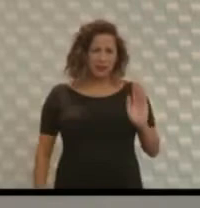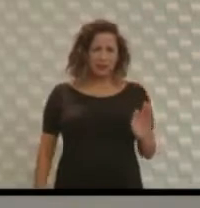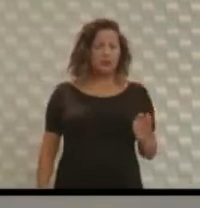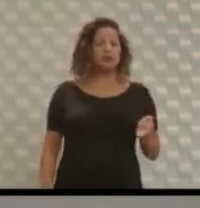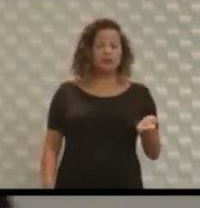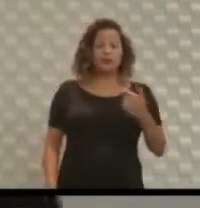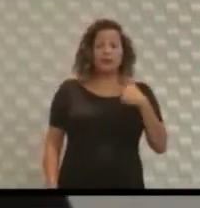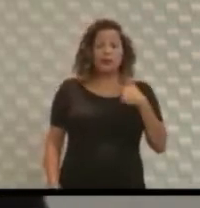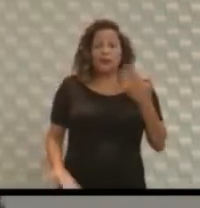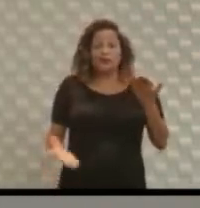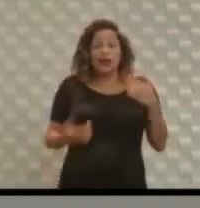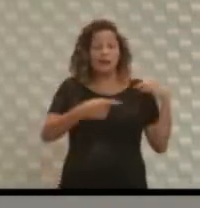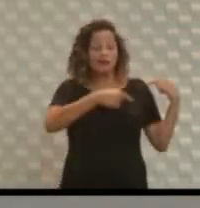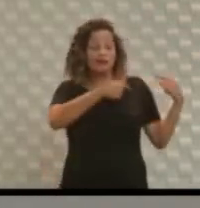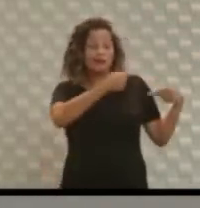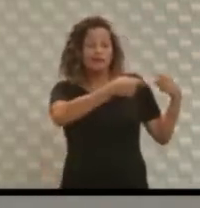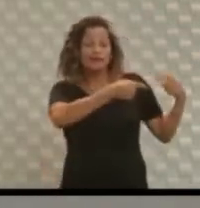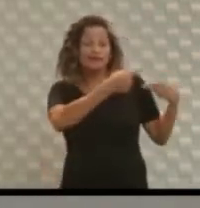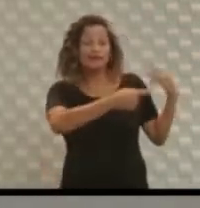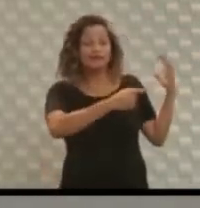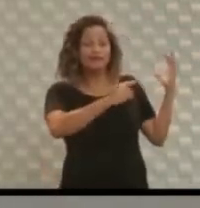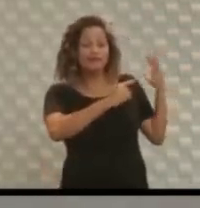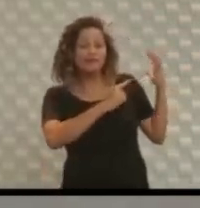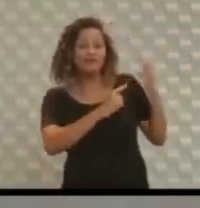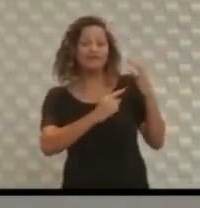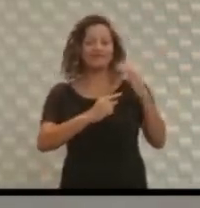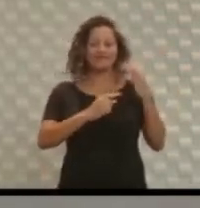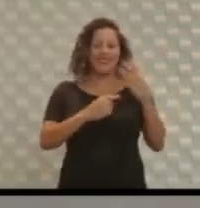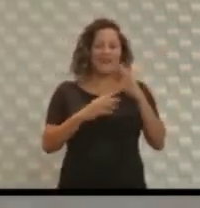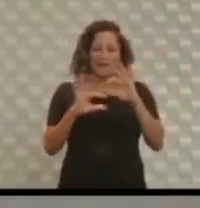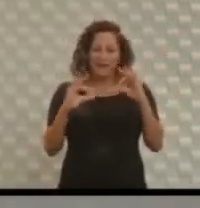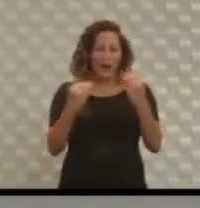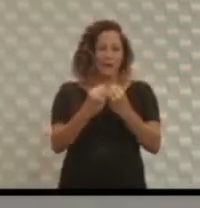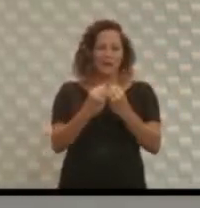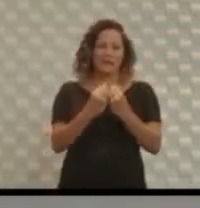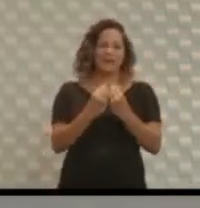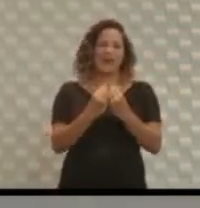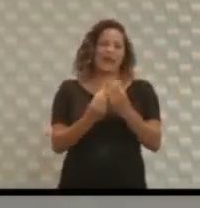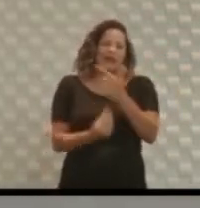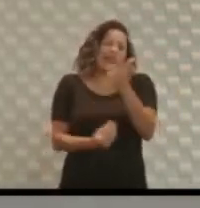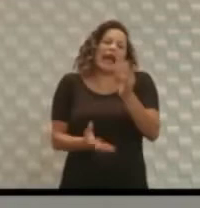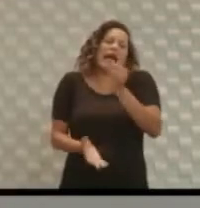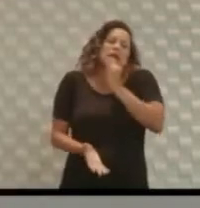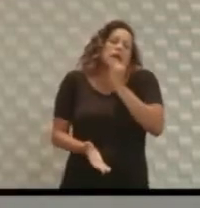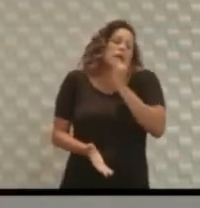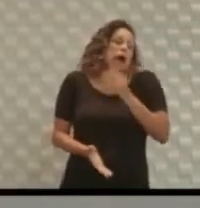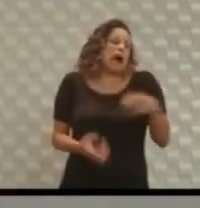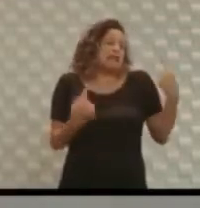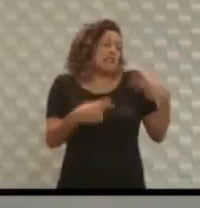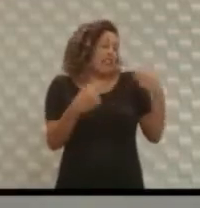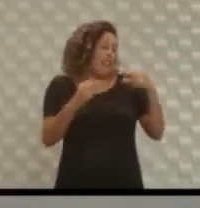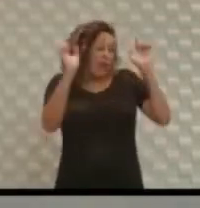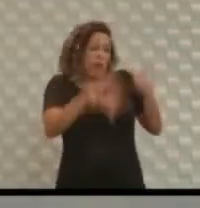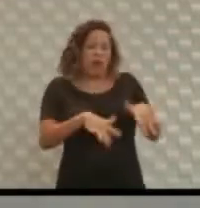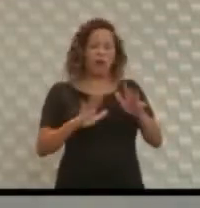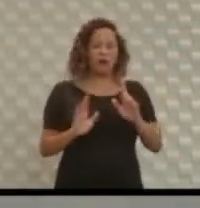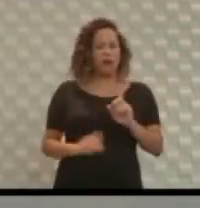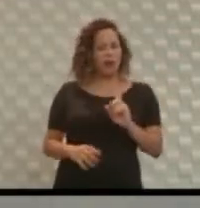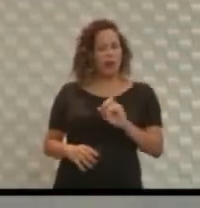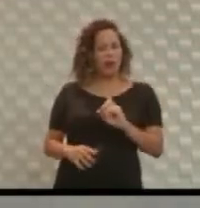de um lar, de uma educação, de uma geração que não tem essa, de não enfrentar as